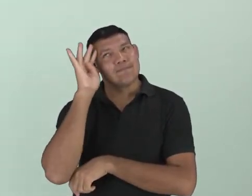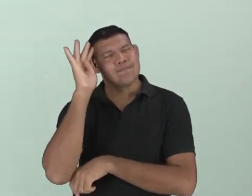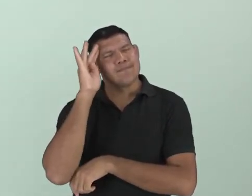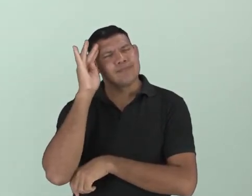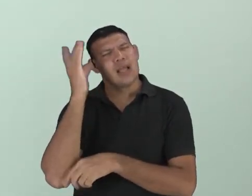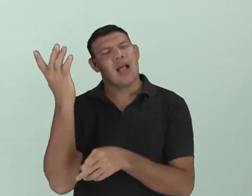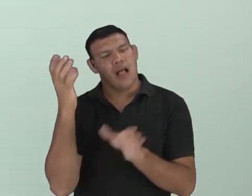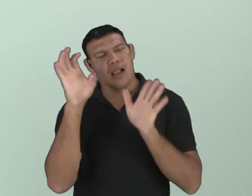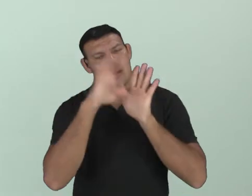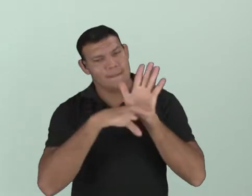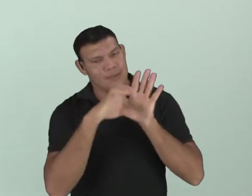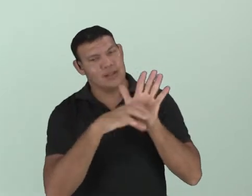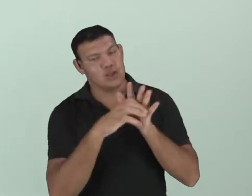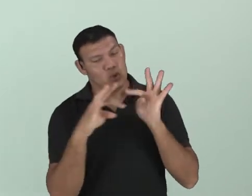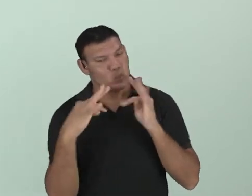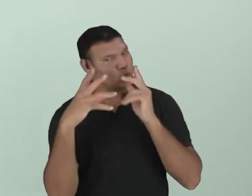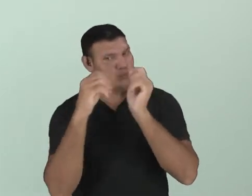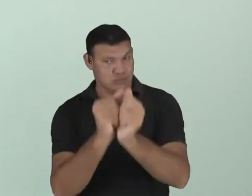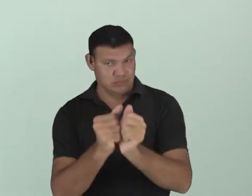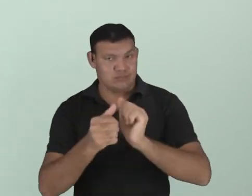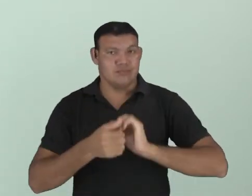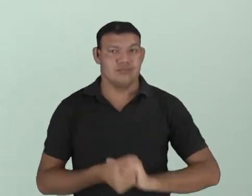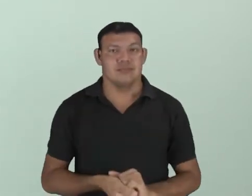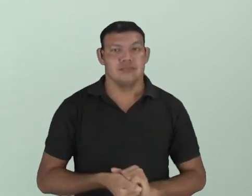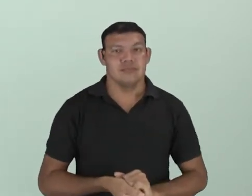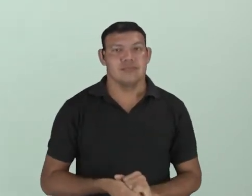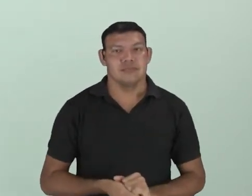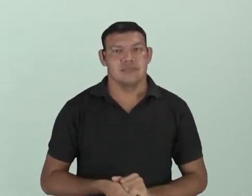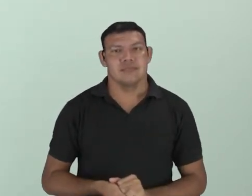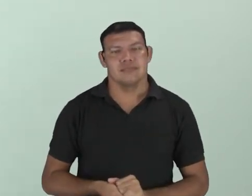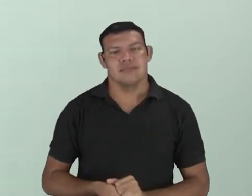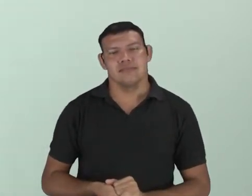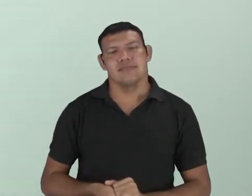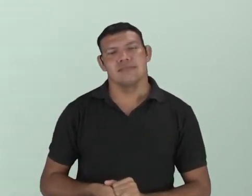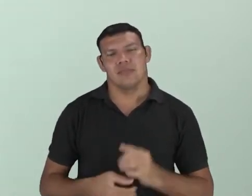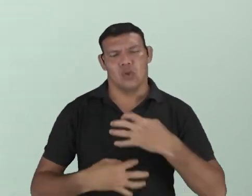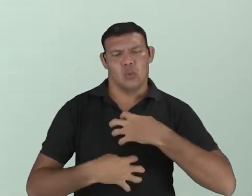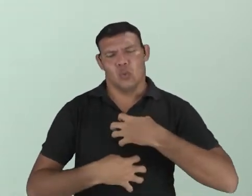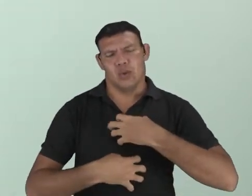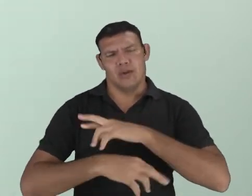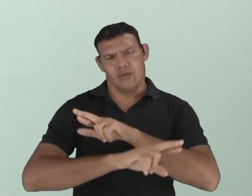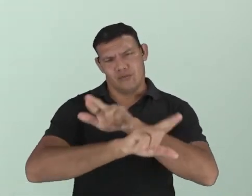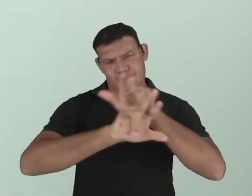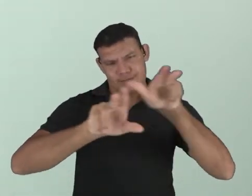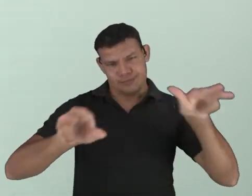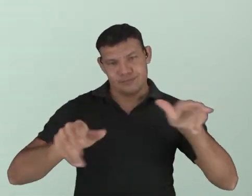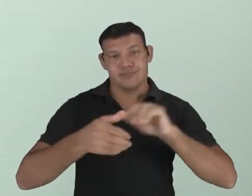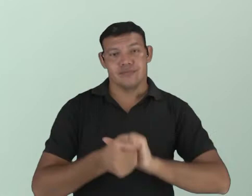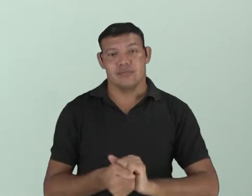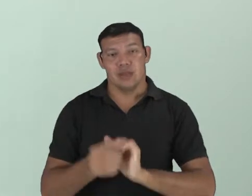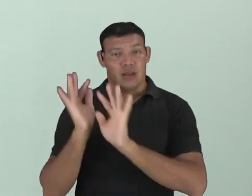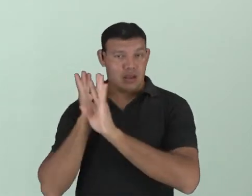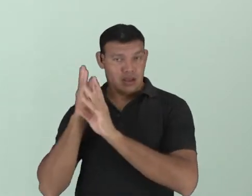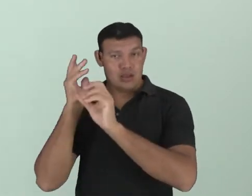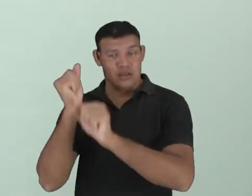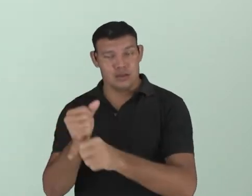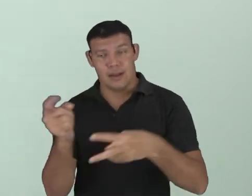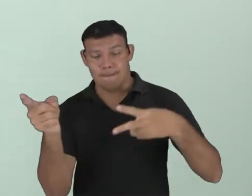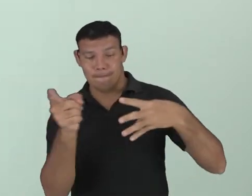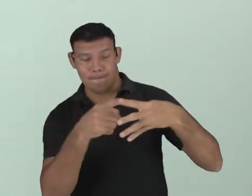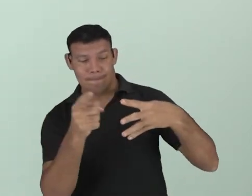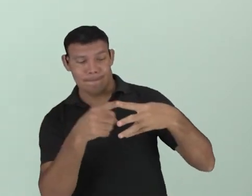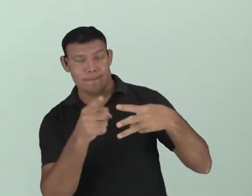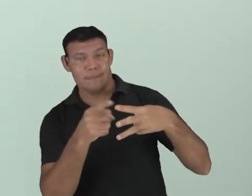o conteúdo e o todo, digamos assim. E isso pode se dar de várias formas. Então, revisando a primeira ideia da